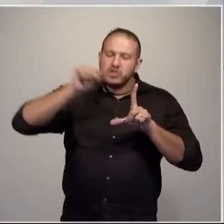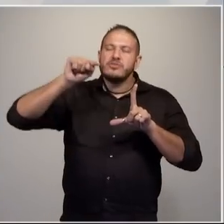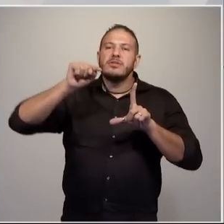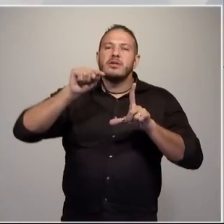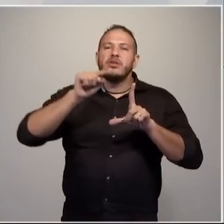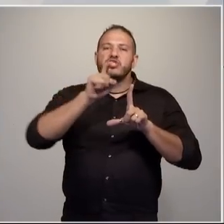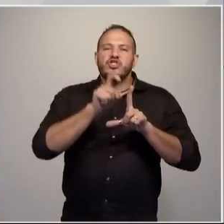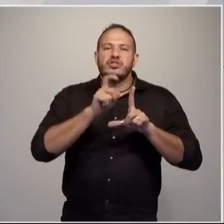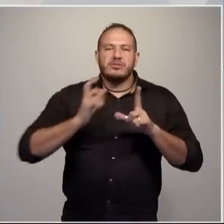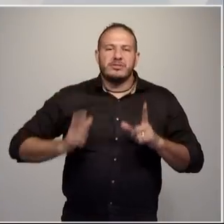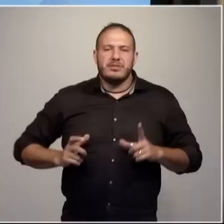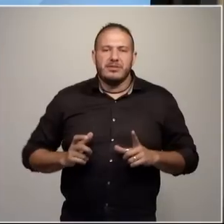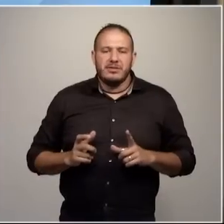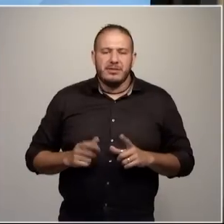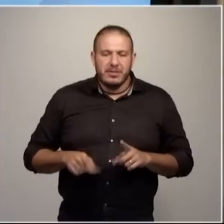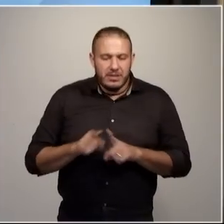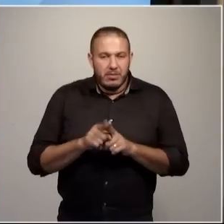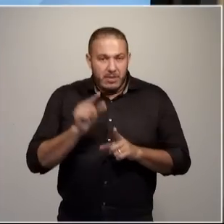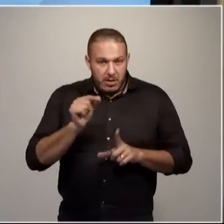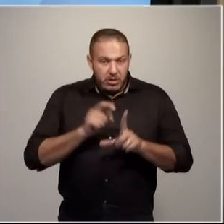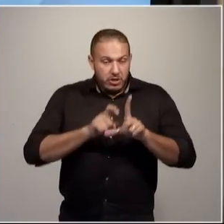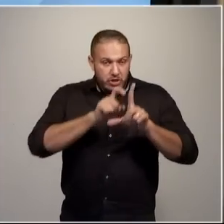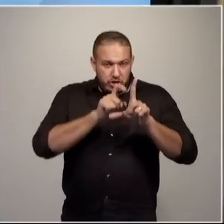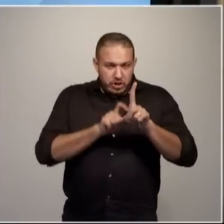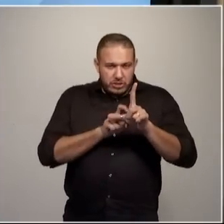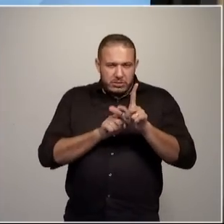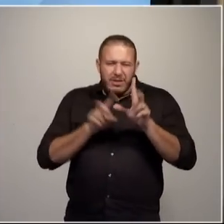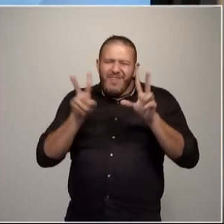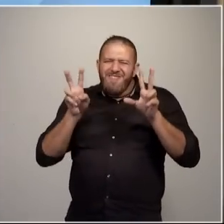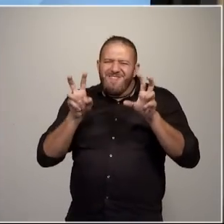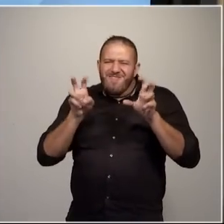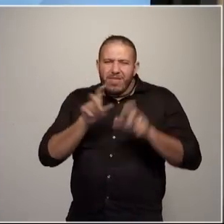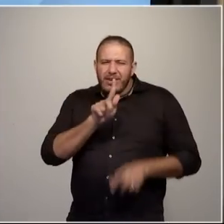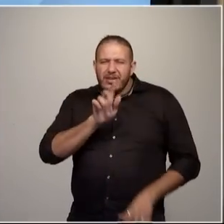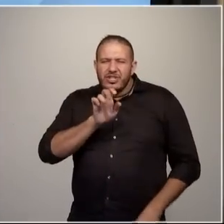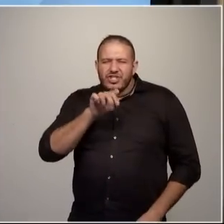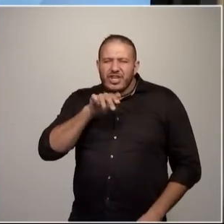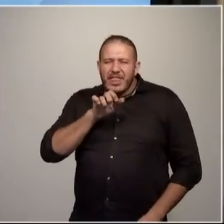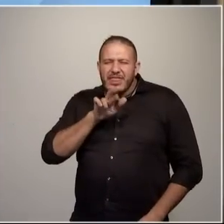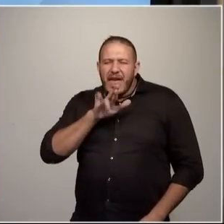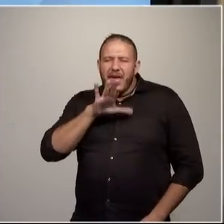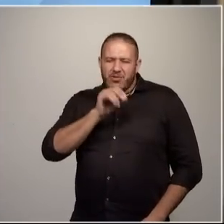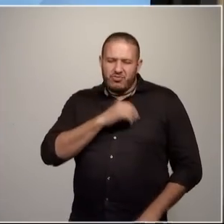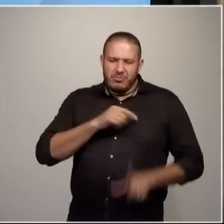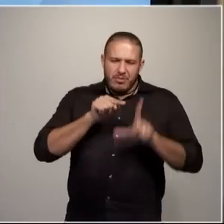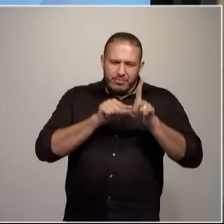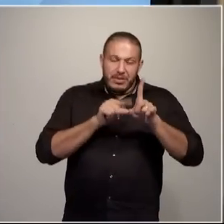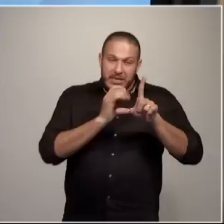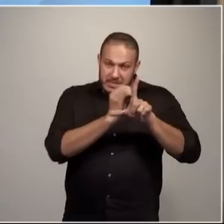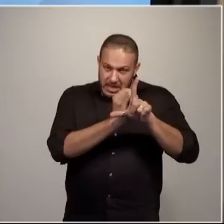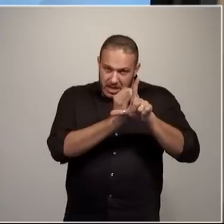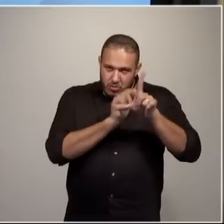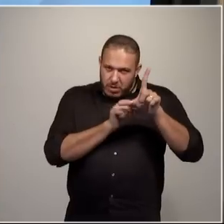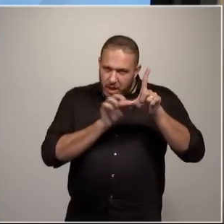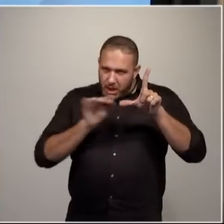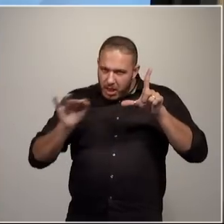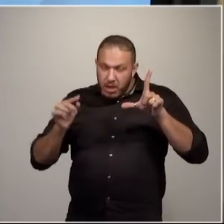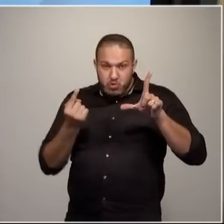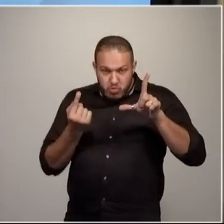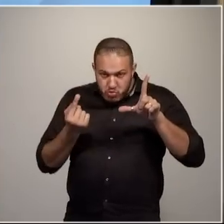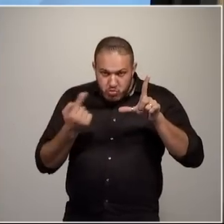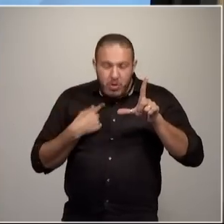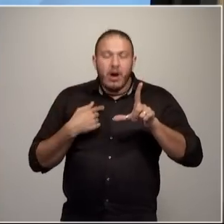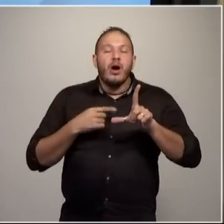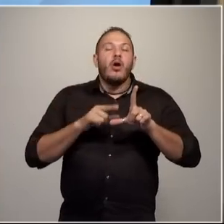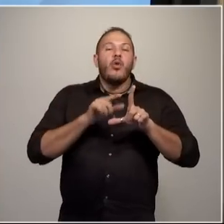Então, para um x genérico entre 0 e 1, o y varia